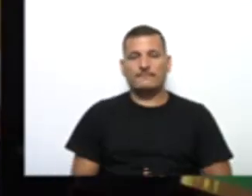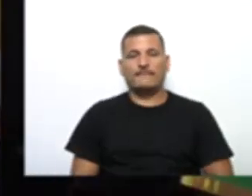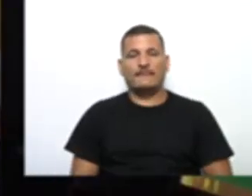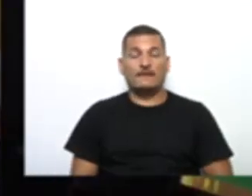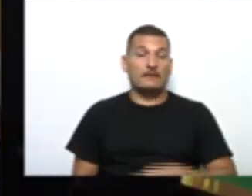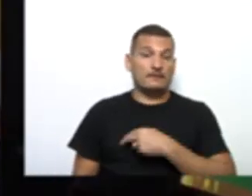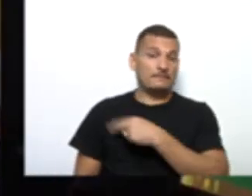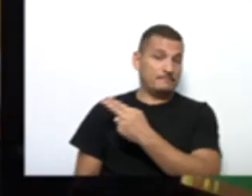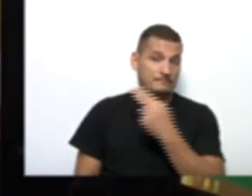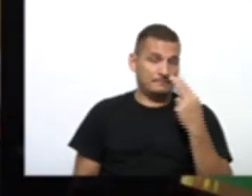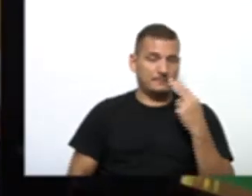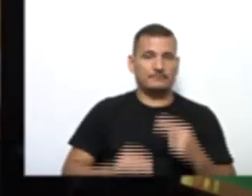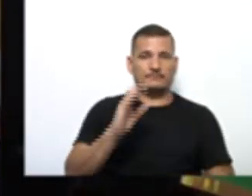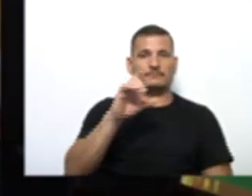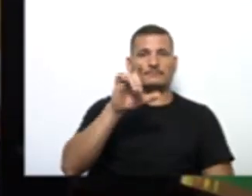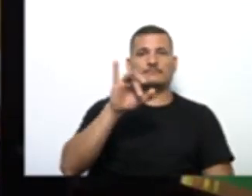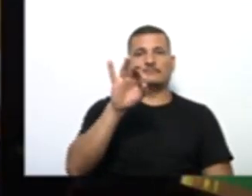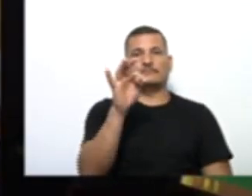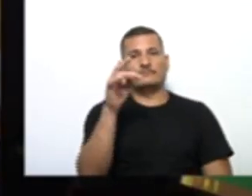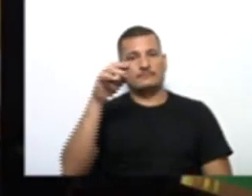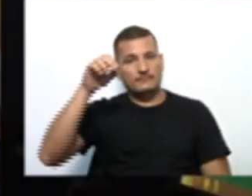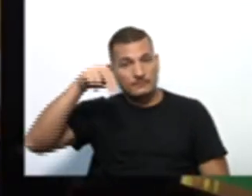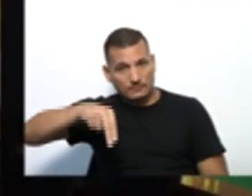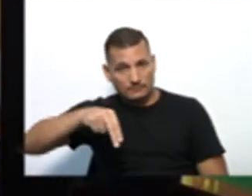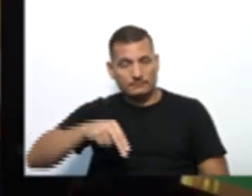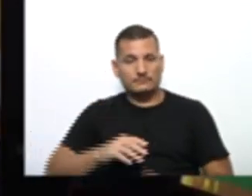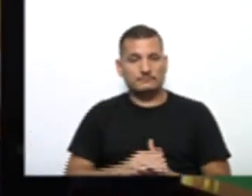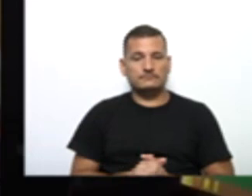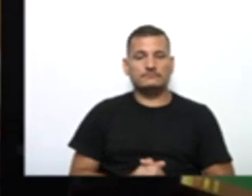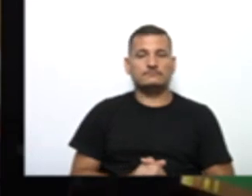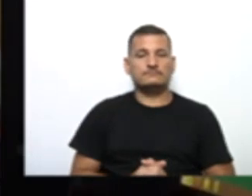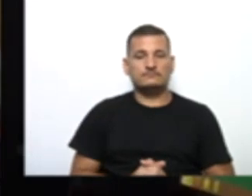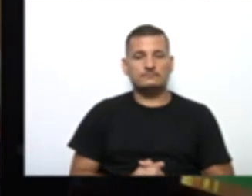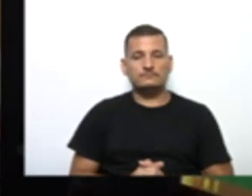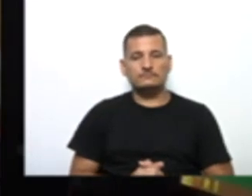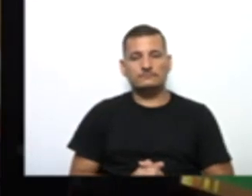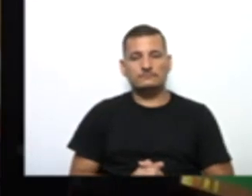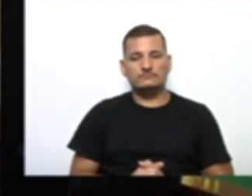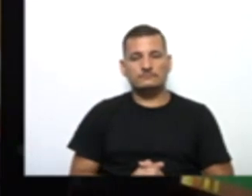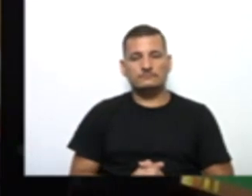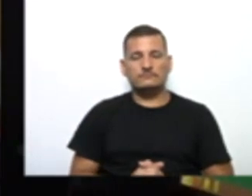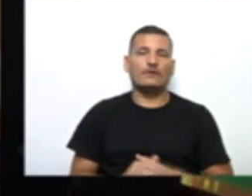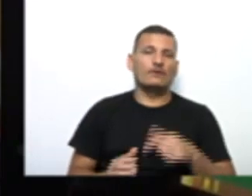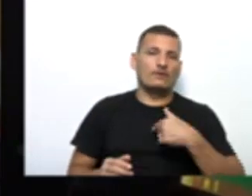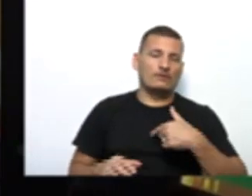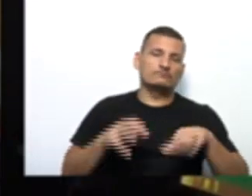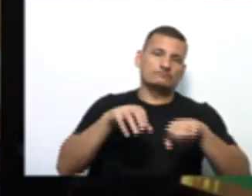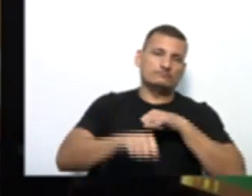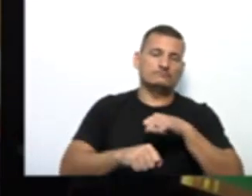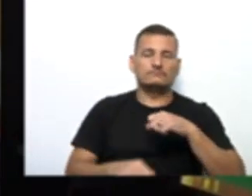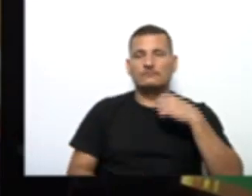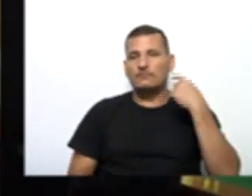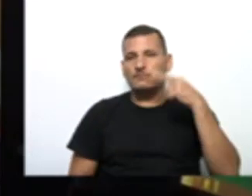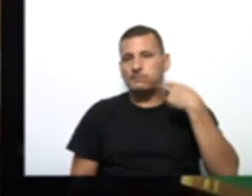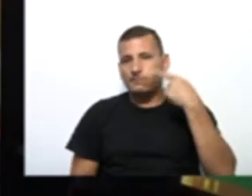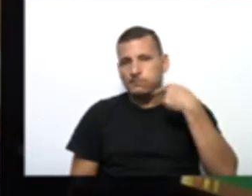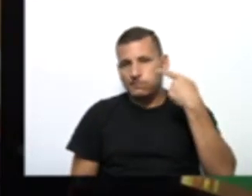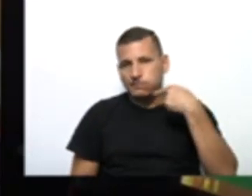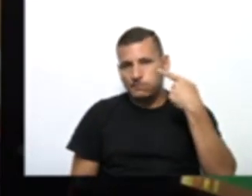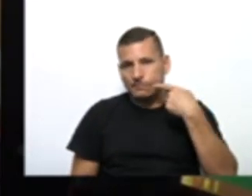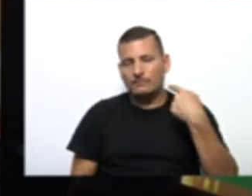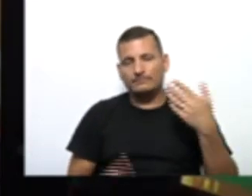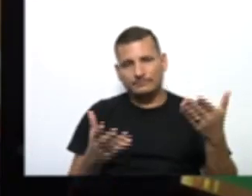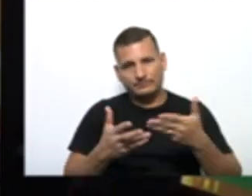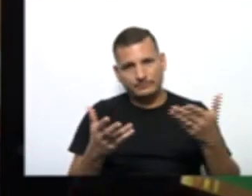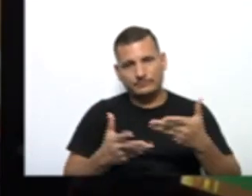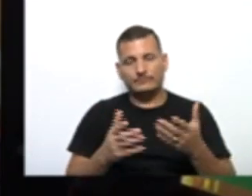é Cleiton de Souza, eu sou... minha graduação está sendo em Direito, eu concluí Direito agora este ano.